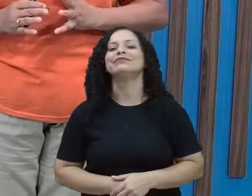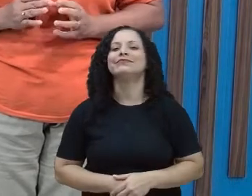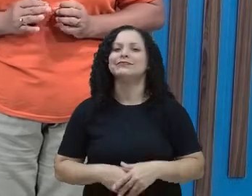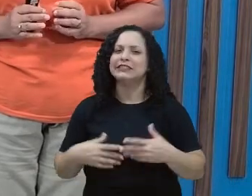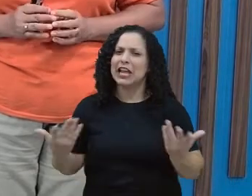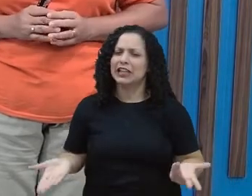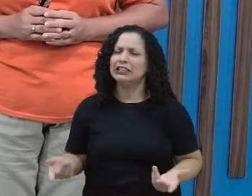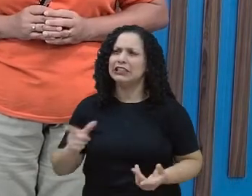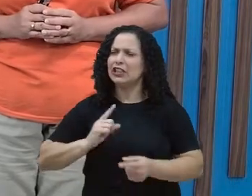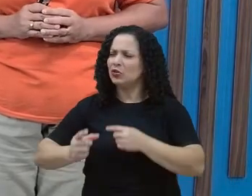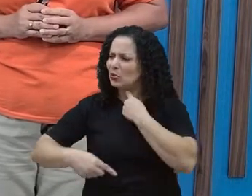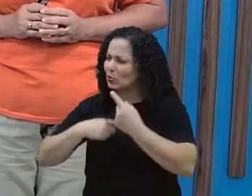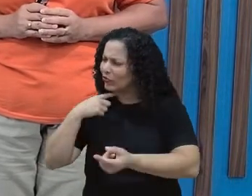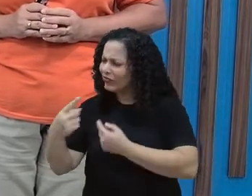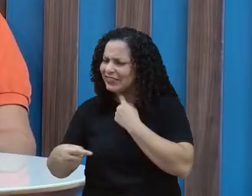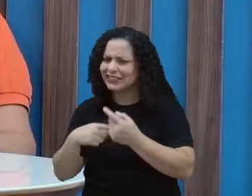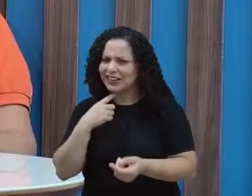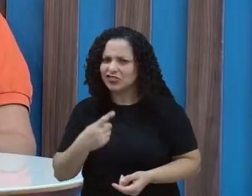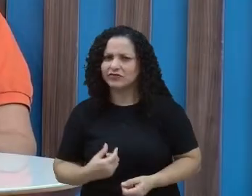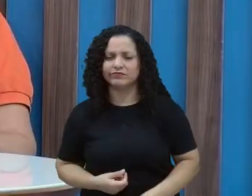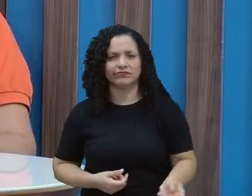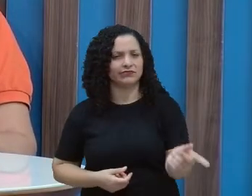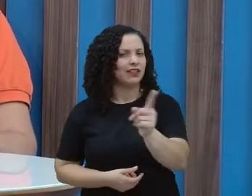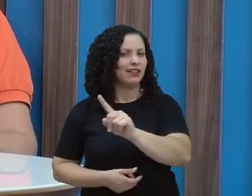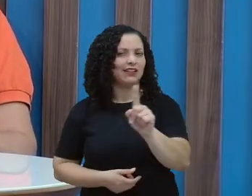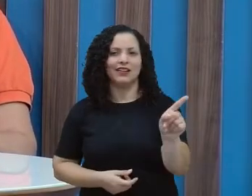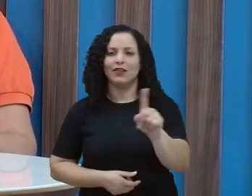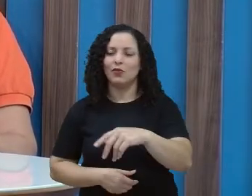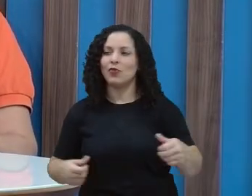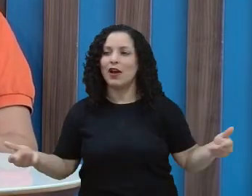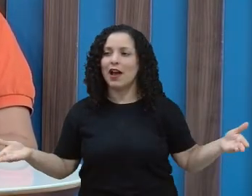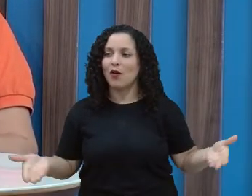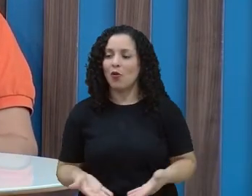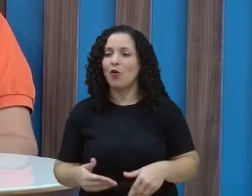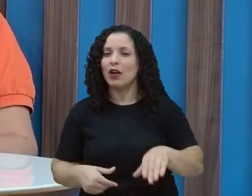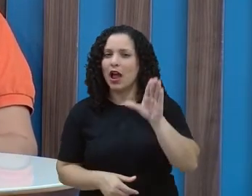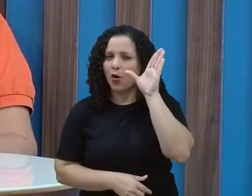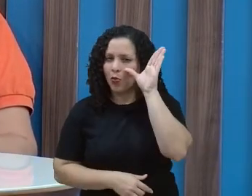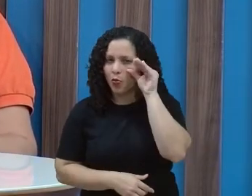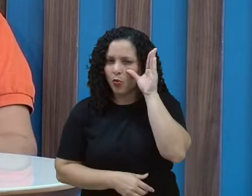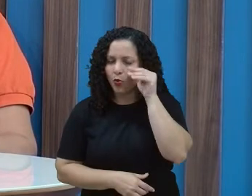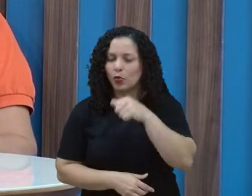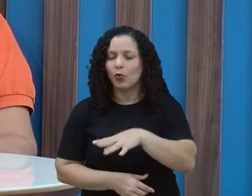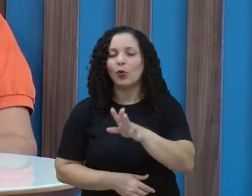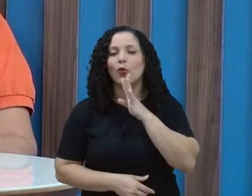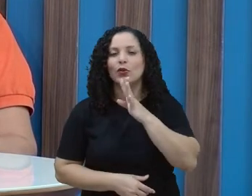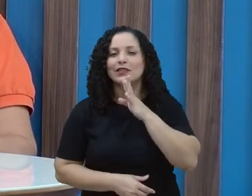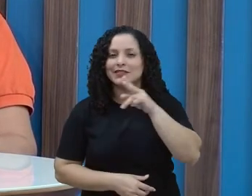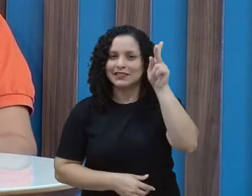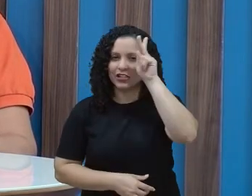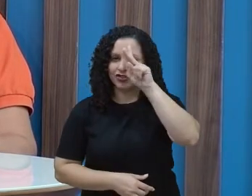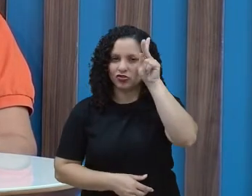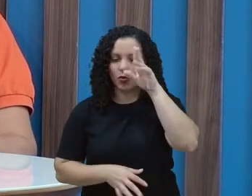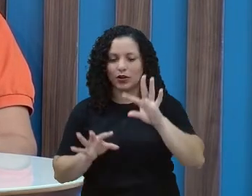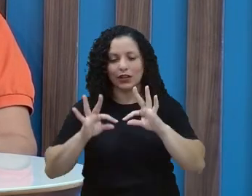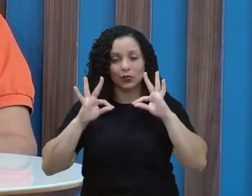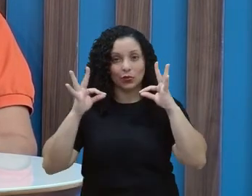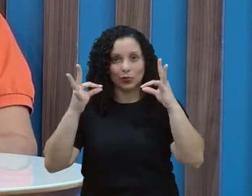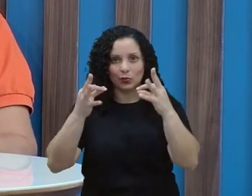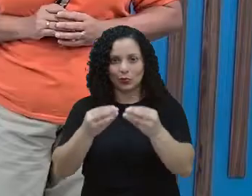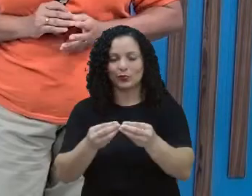Verônica, que ficou alguma dúvida? Eu acredito que não. Agora ficou a curiosidade para conhecer a história por completo. Isso mesmo,